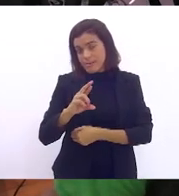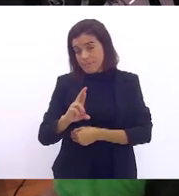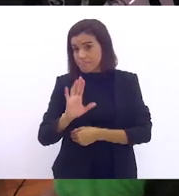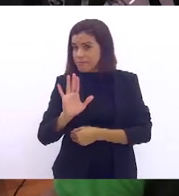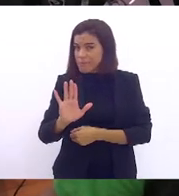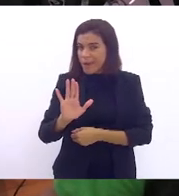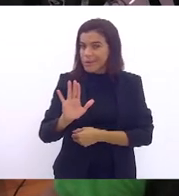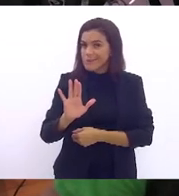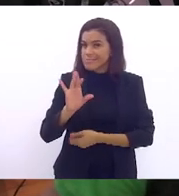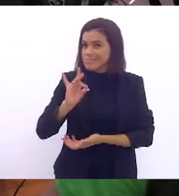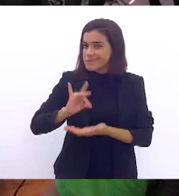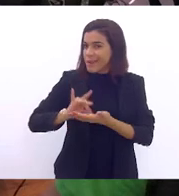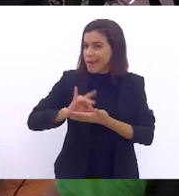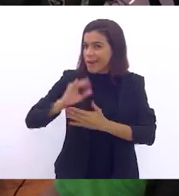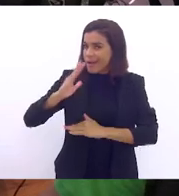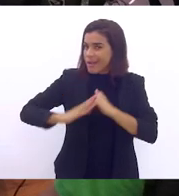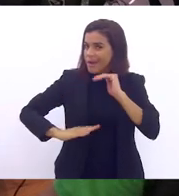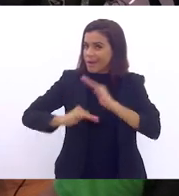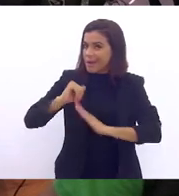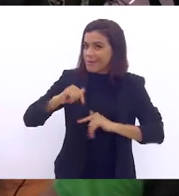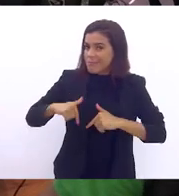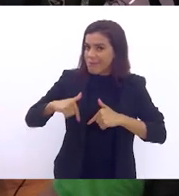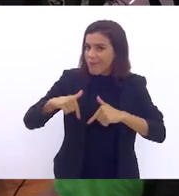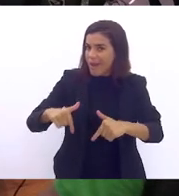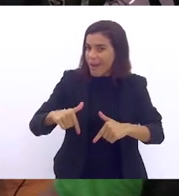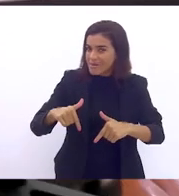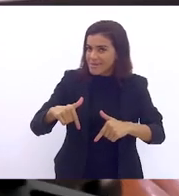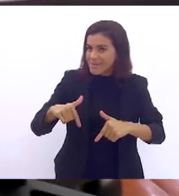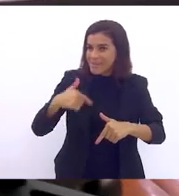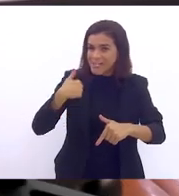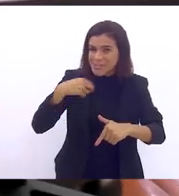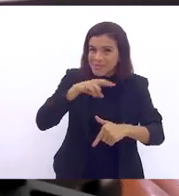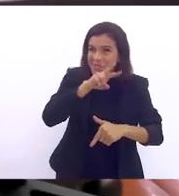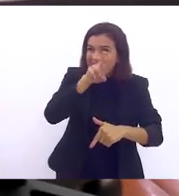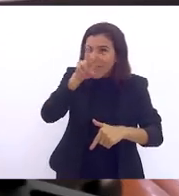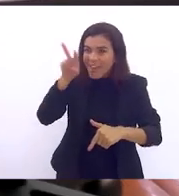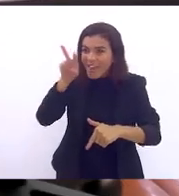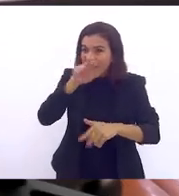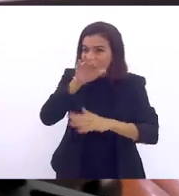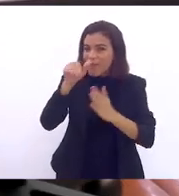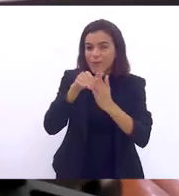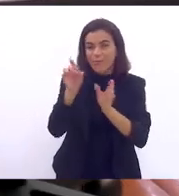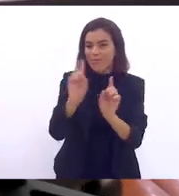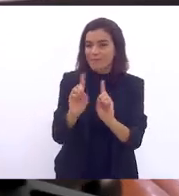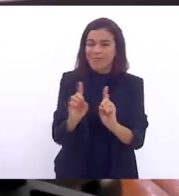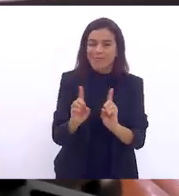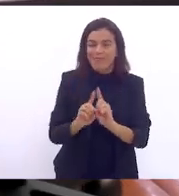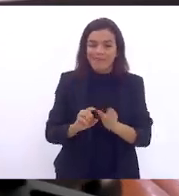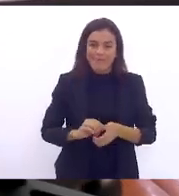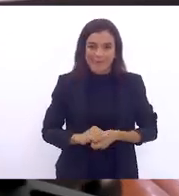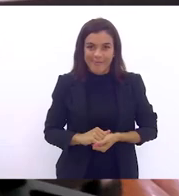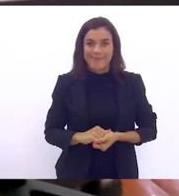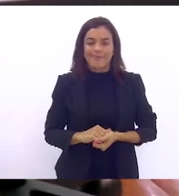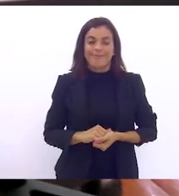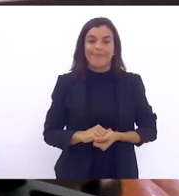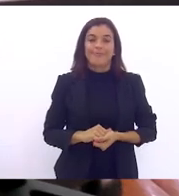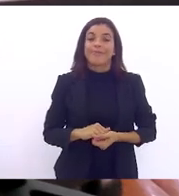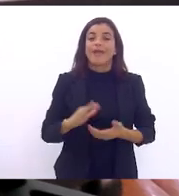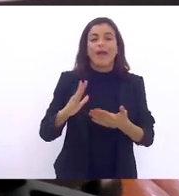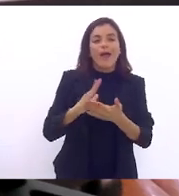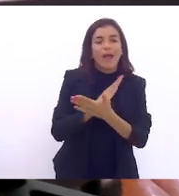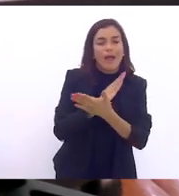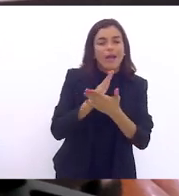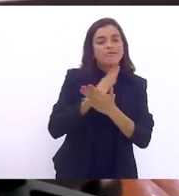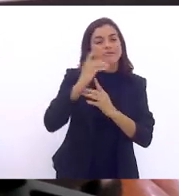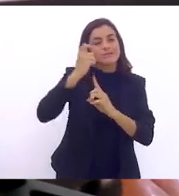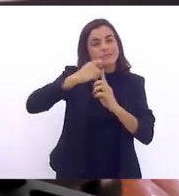é o que a gente vê na prática tudo que vocês colocaram ou quase tudo para não ser eh muito radical né Há alguns meses